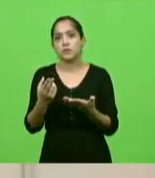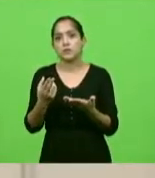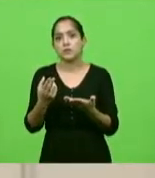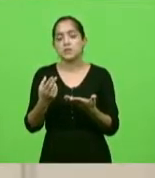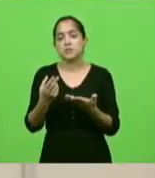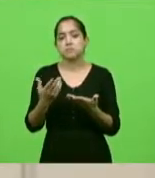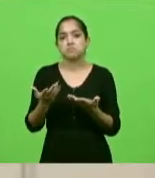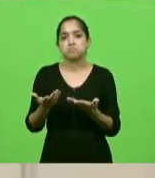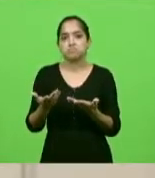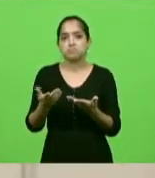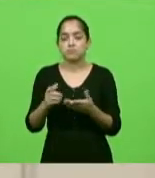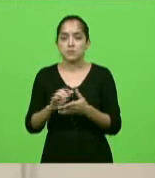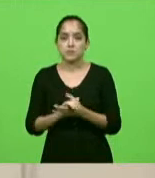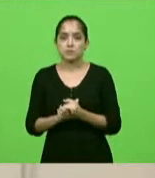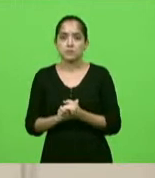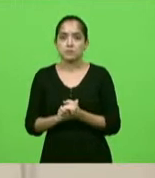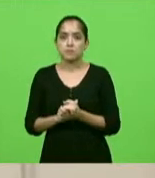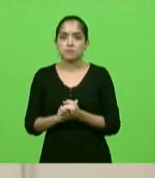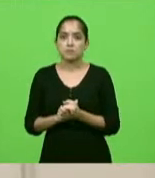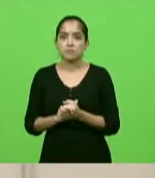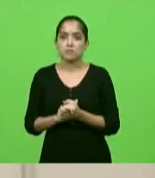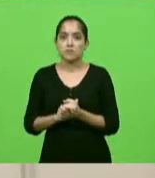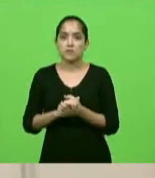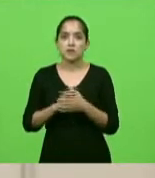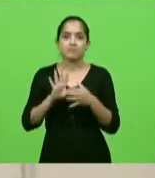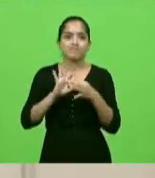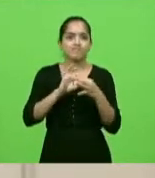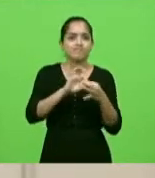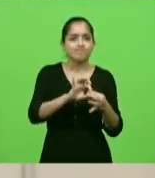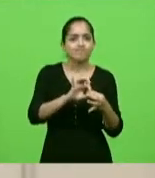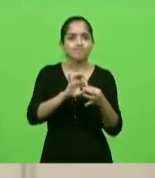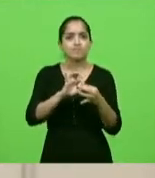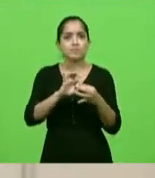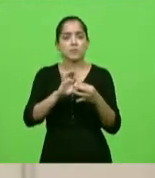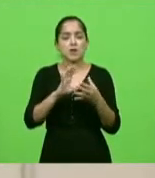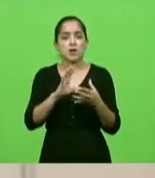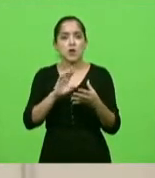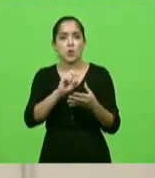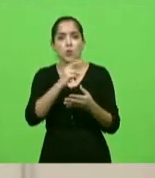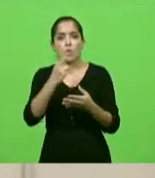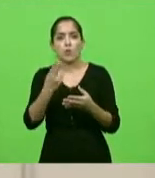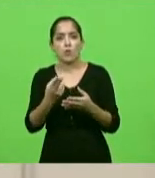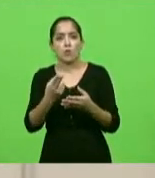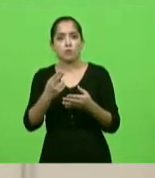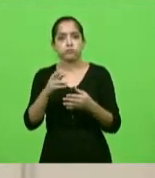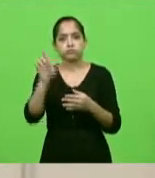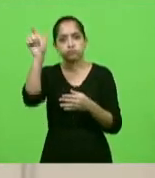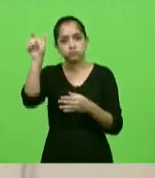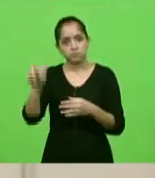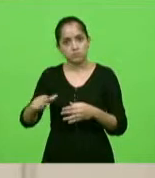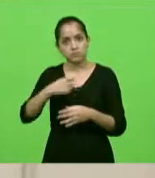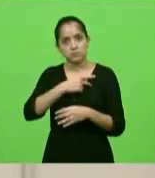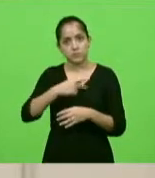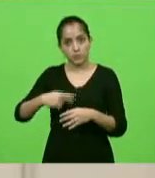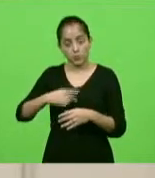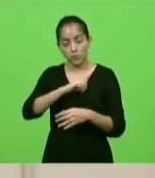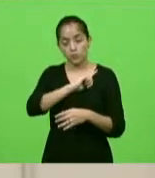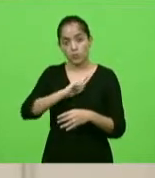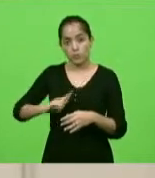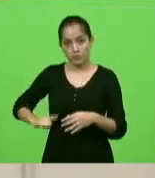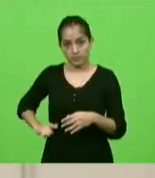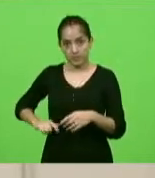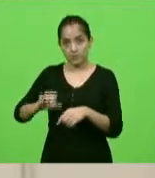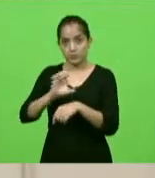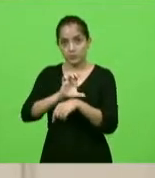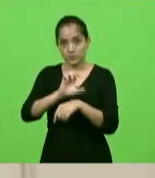que pudesse ser associada ou vincular o governador do estado de Santa